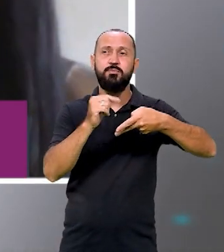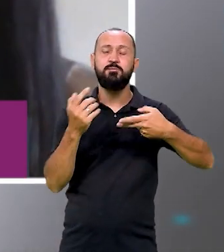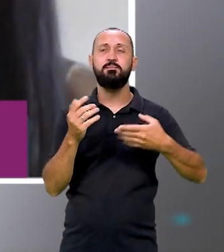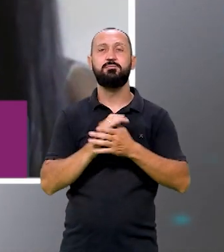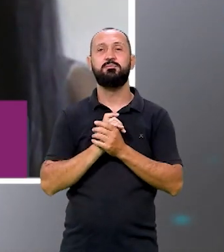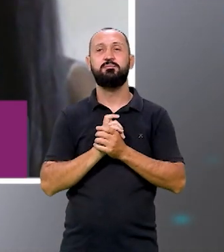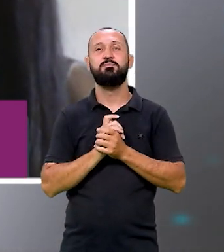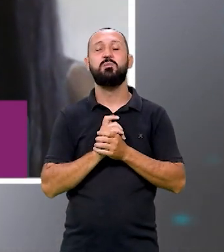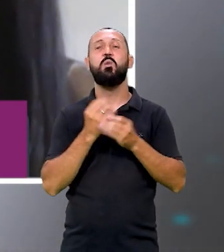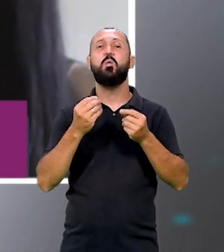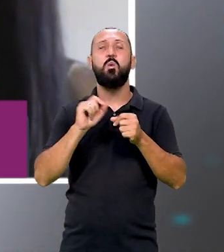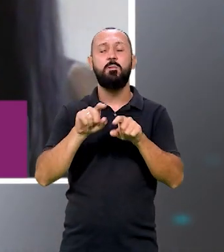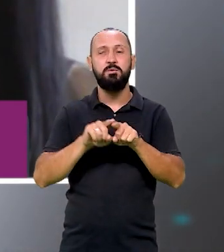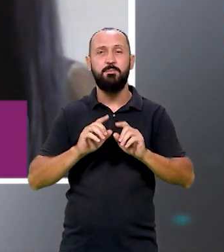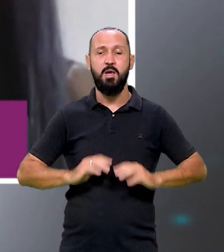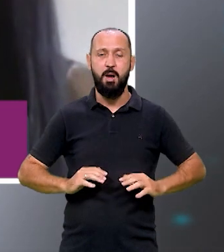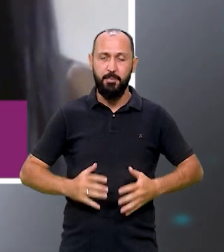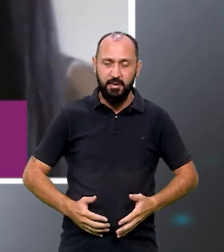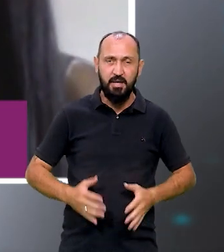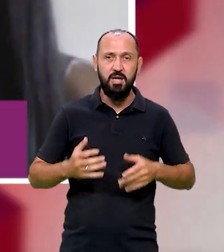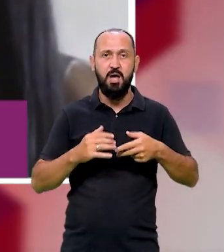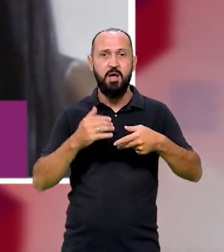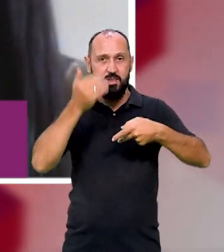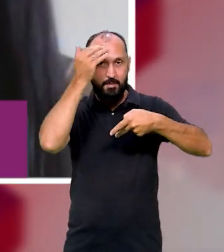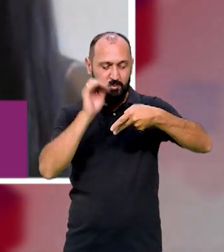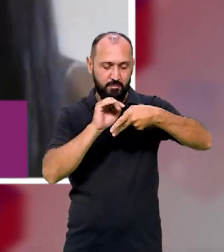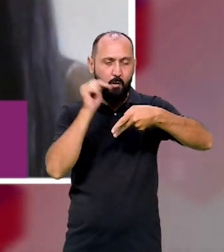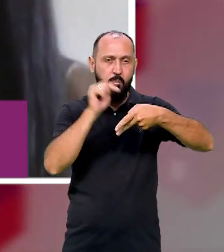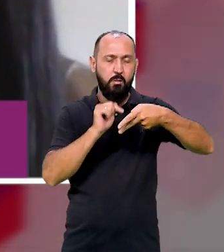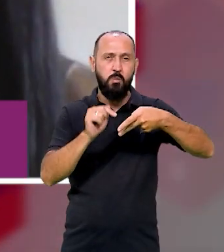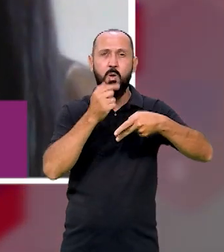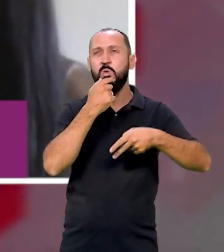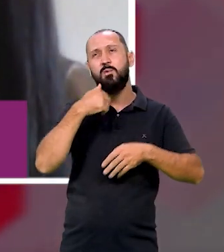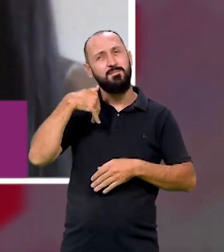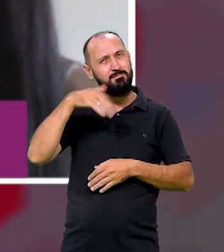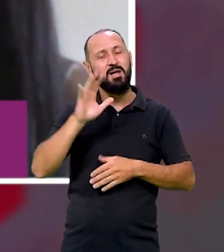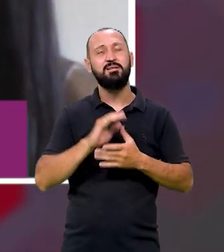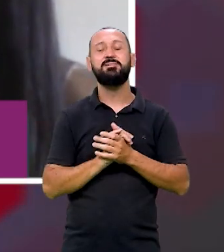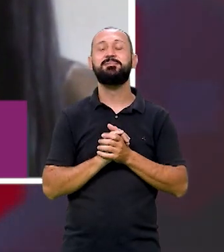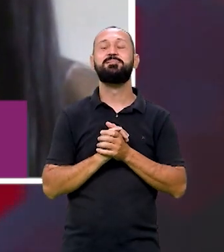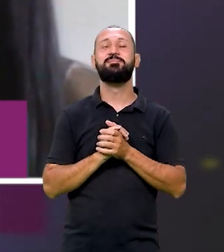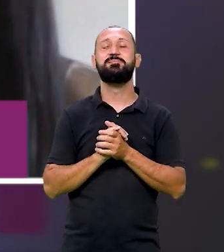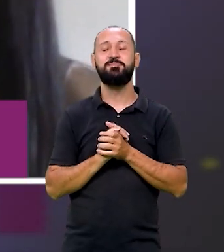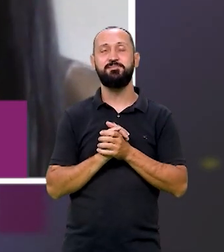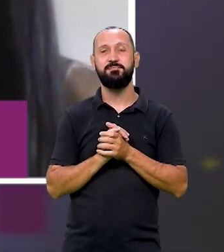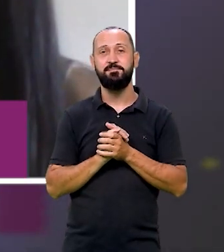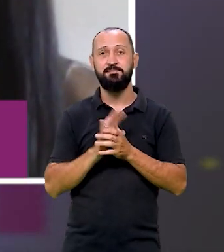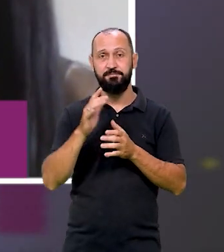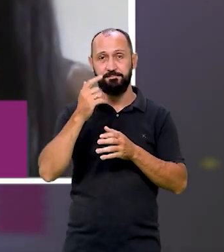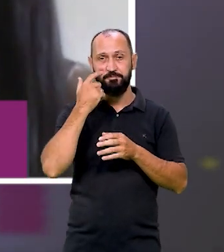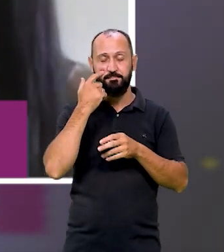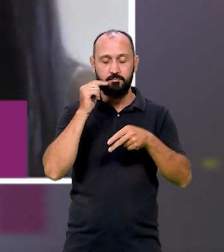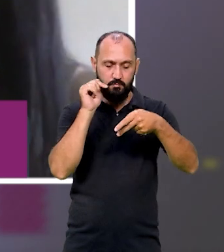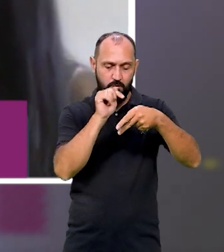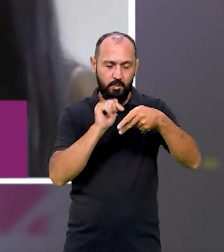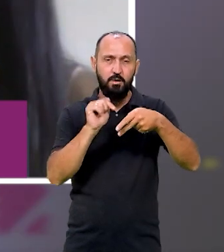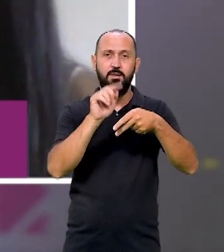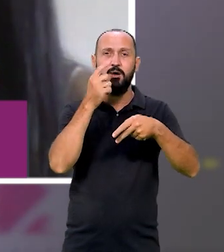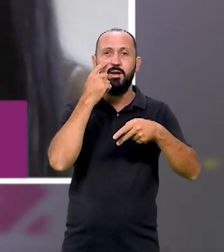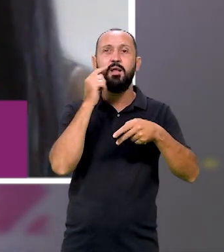se existe alguma dica, algum macete, a gente sabe que esse corpo do verão ele realmente tem que ser construído, né? Não é de uma hora